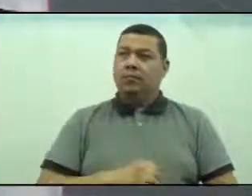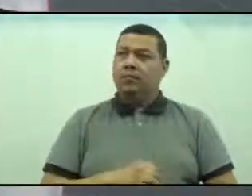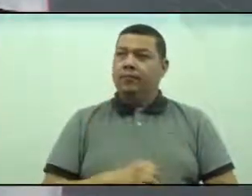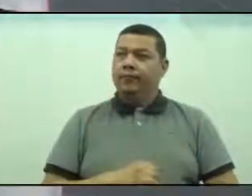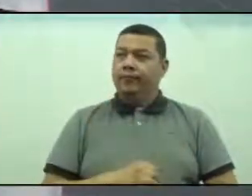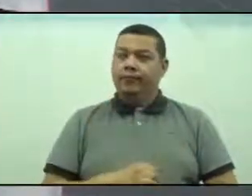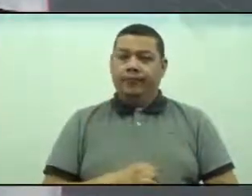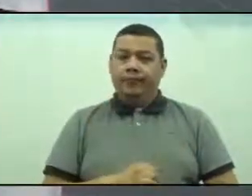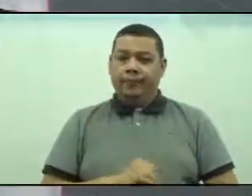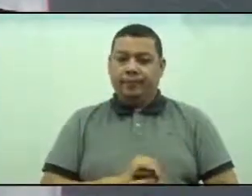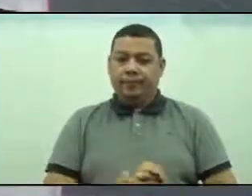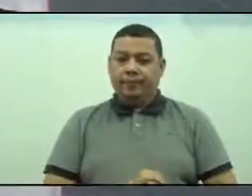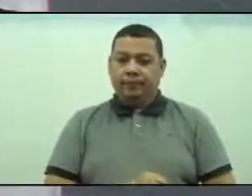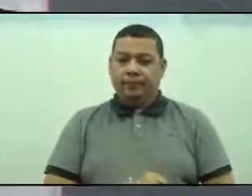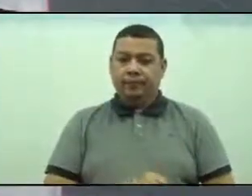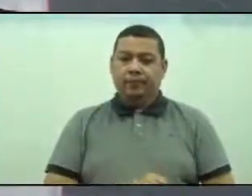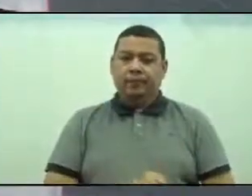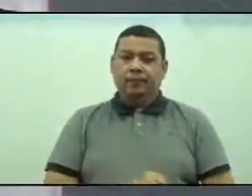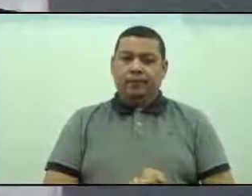é